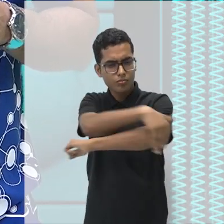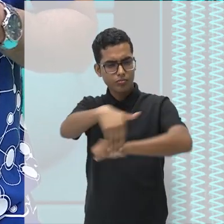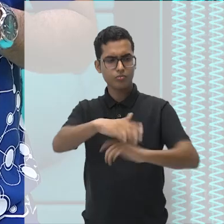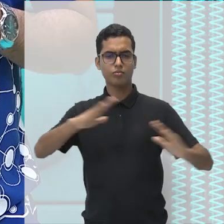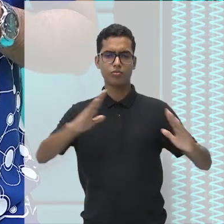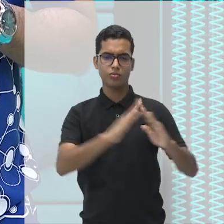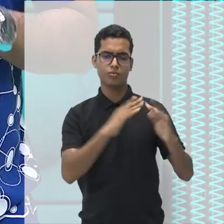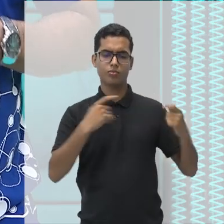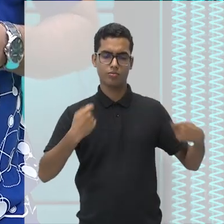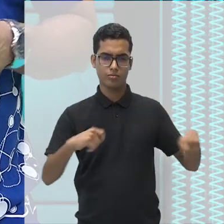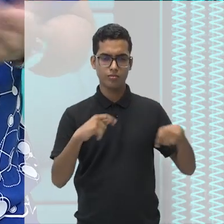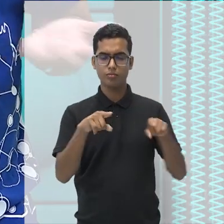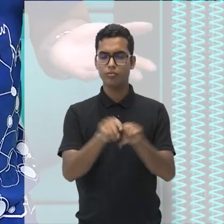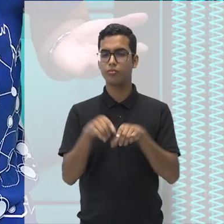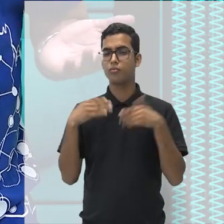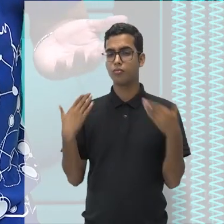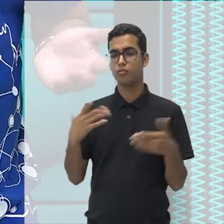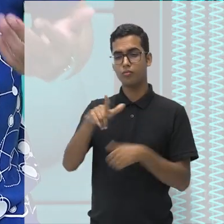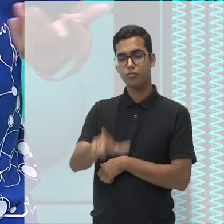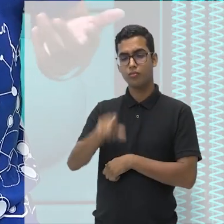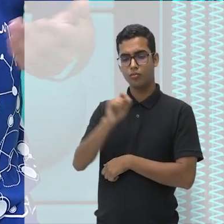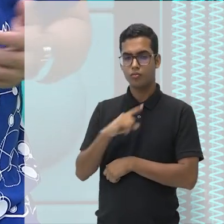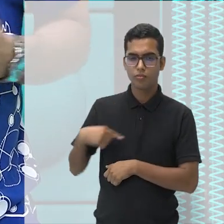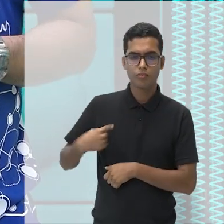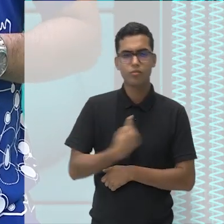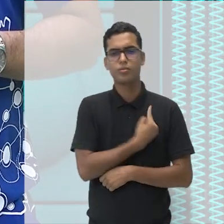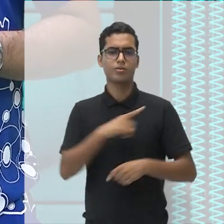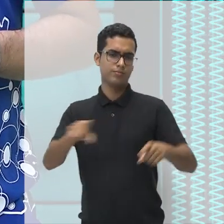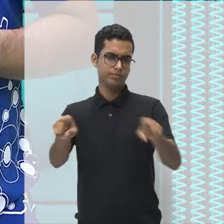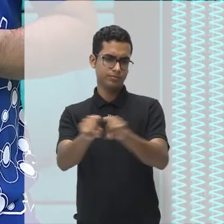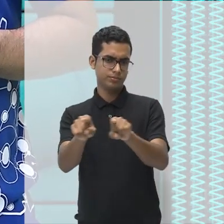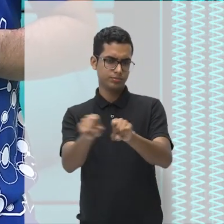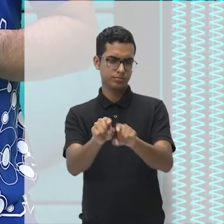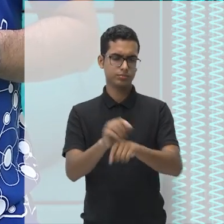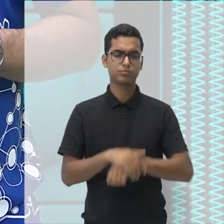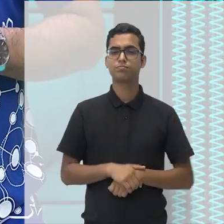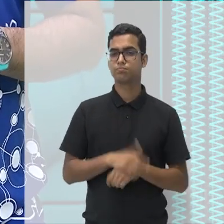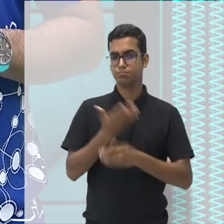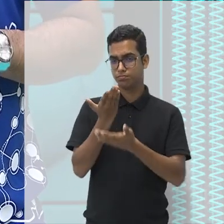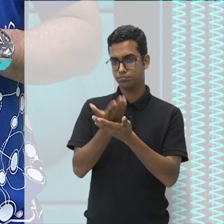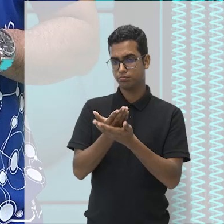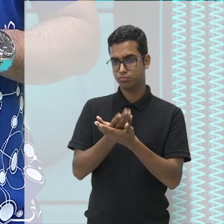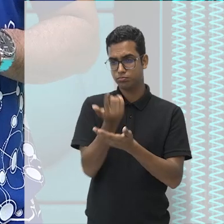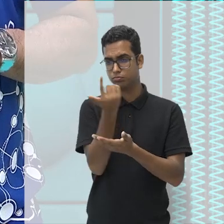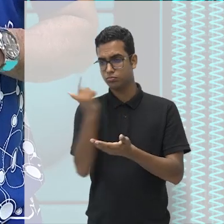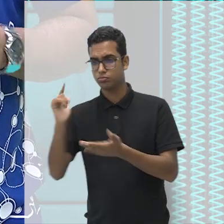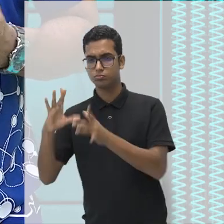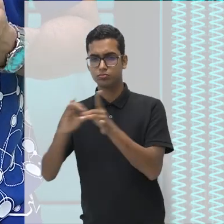que são necessários, quais são nossas preferências, como nós vimos agora, né? Mas nós também vimos